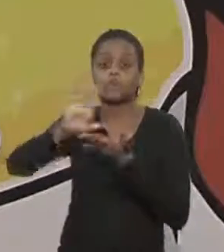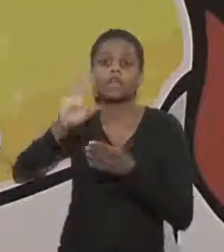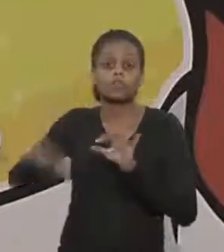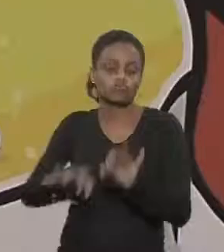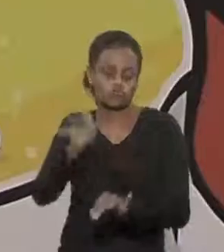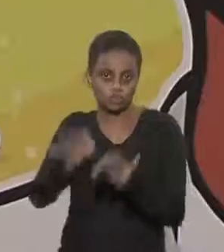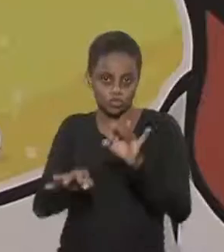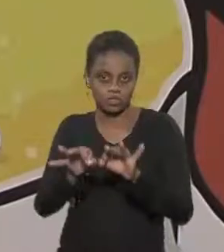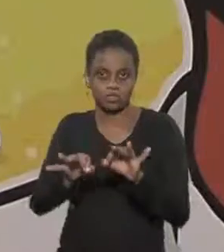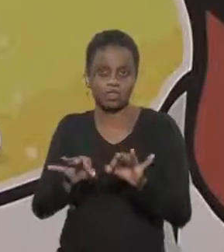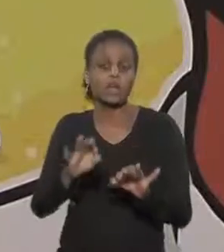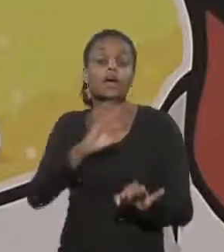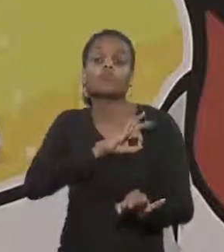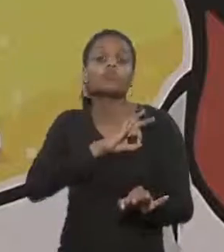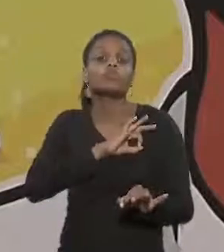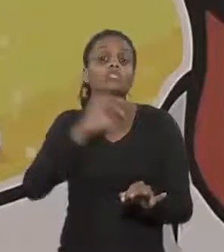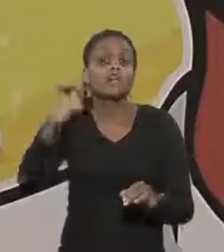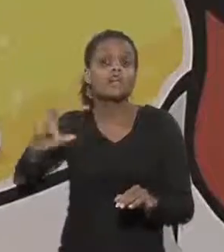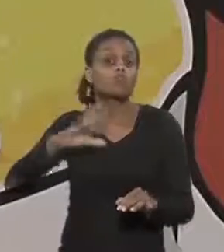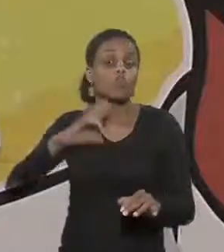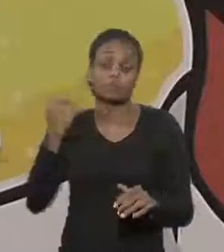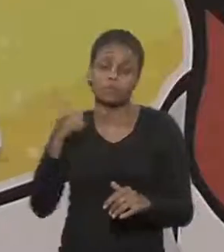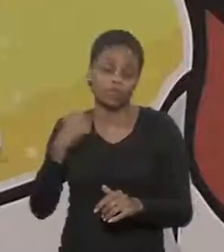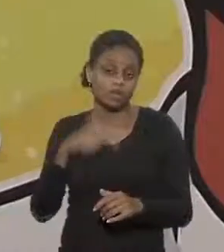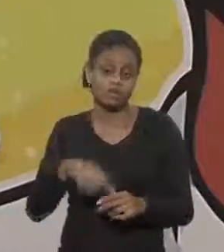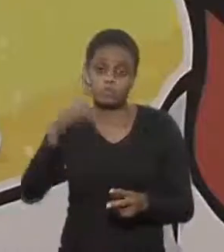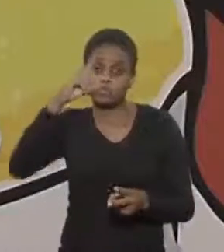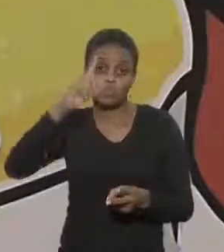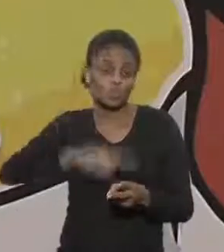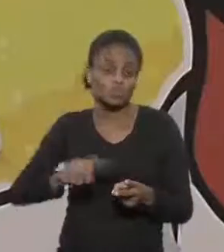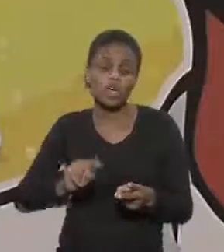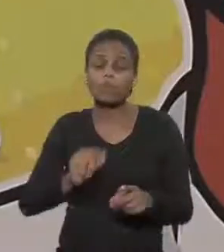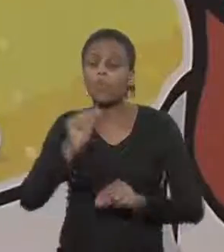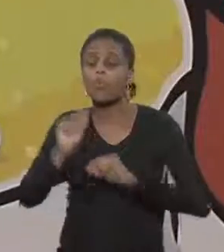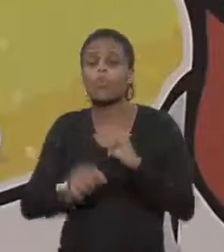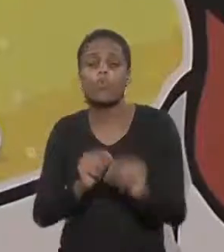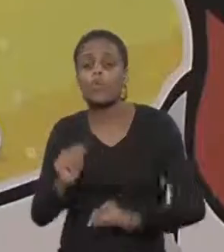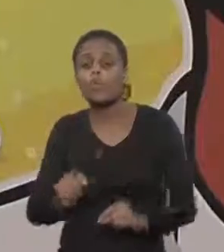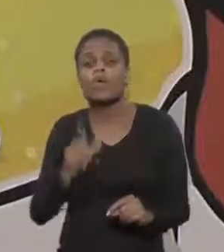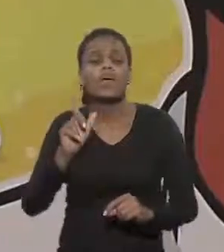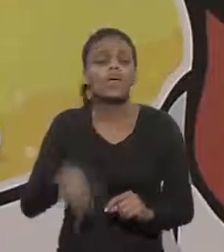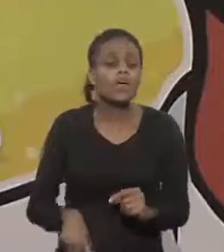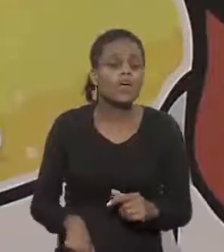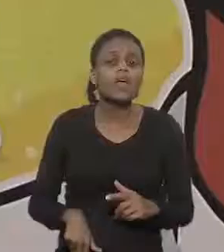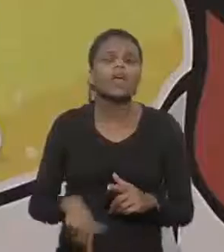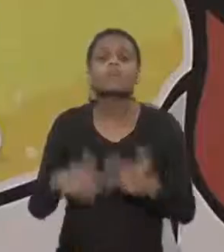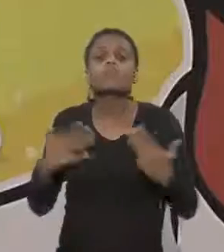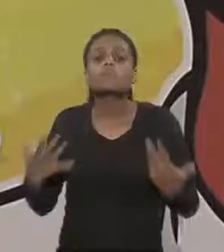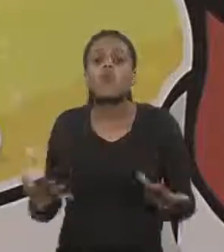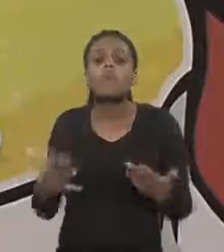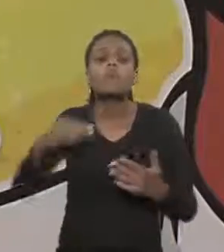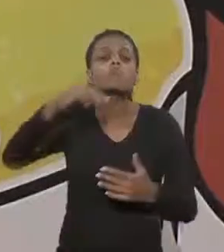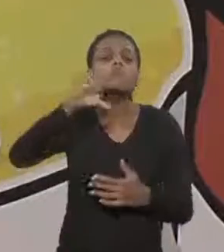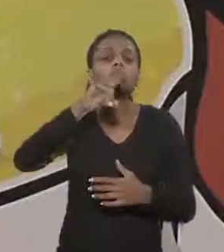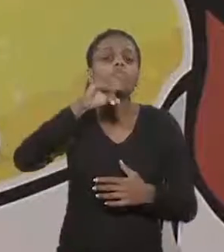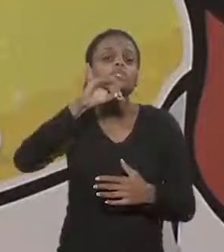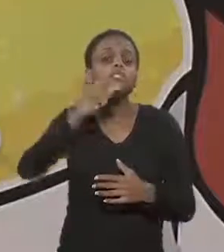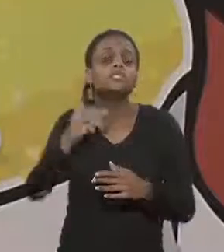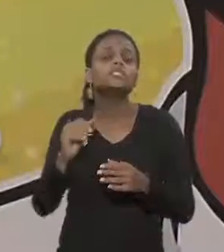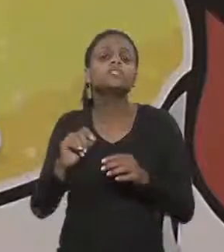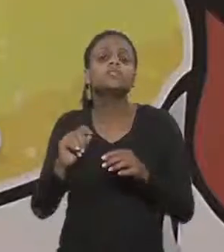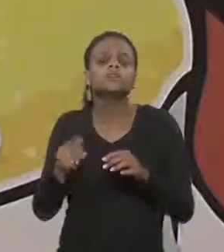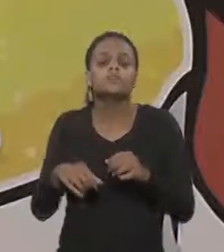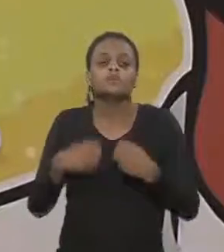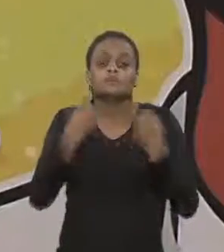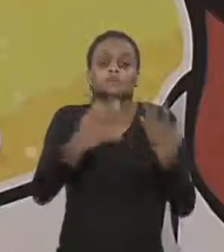é encaminhado à justiça, a polícia não tem o feedback, não sabe nem qual a medida